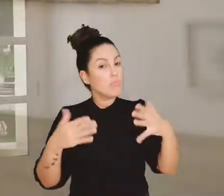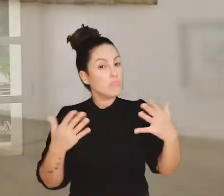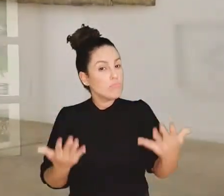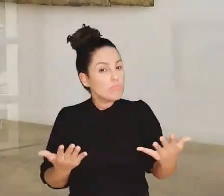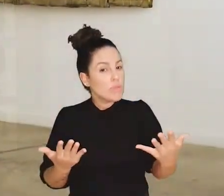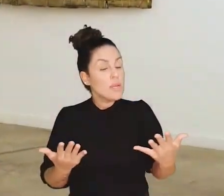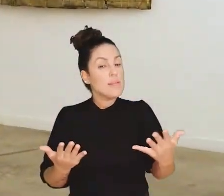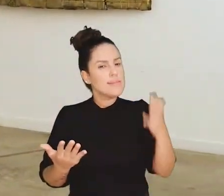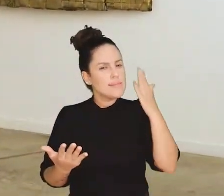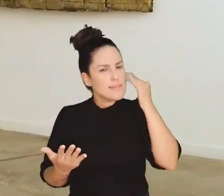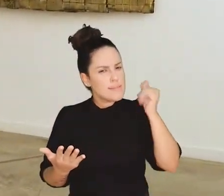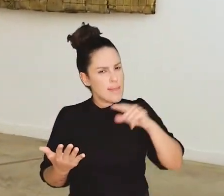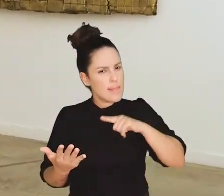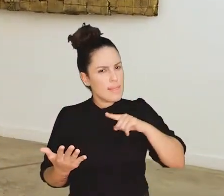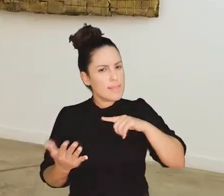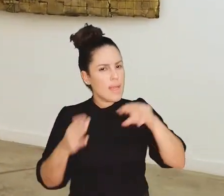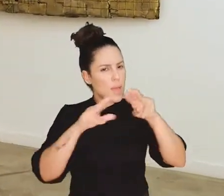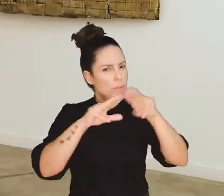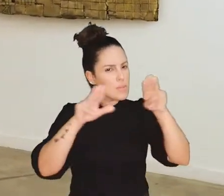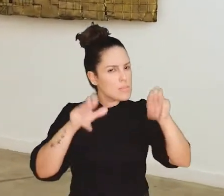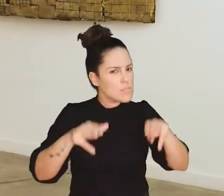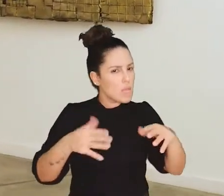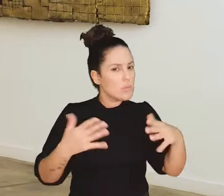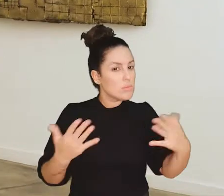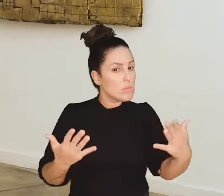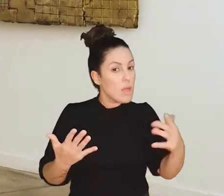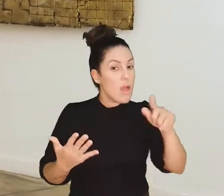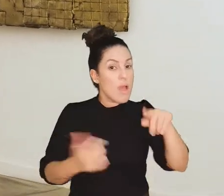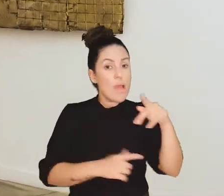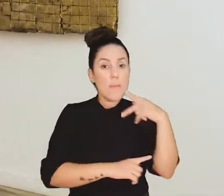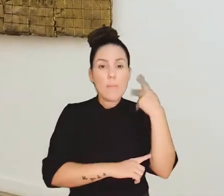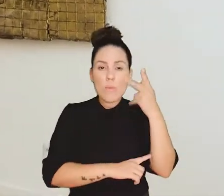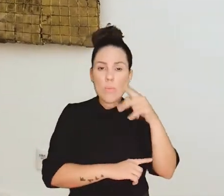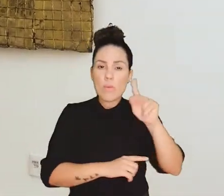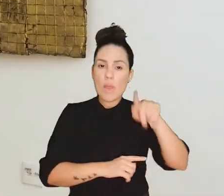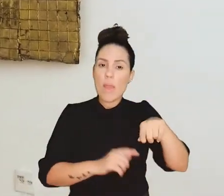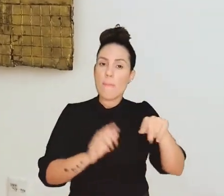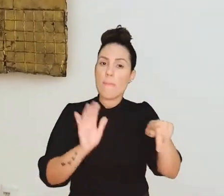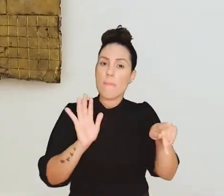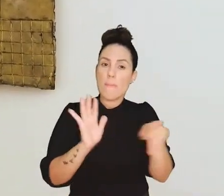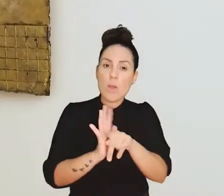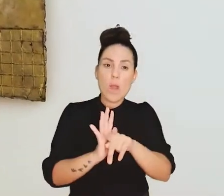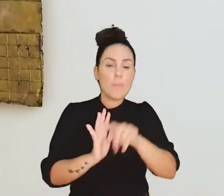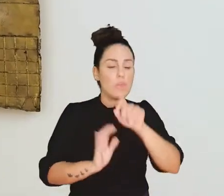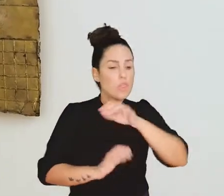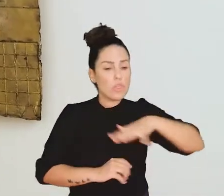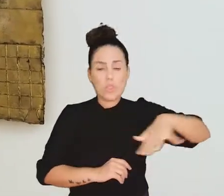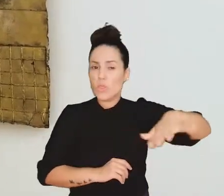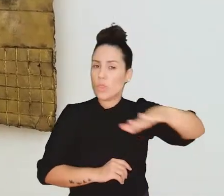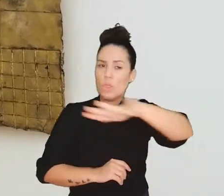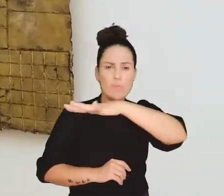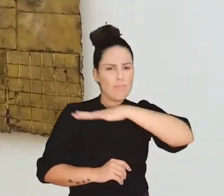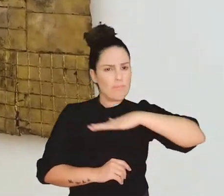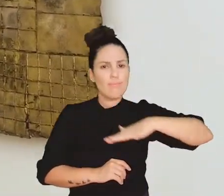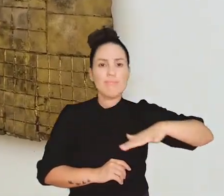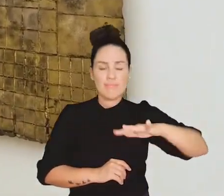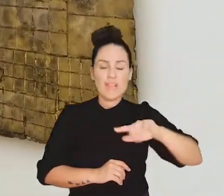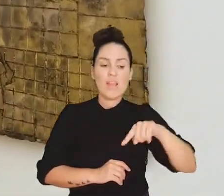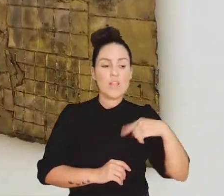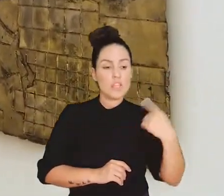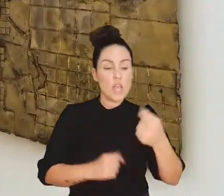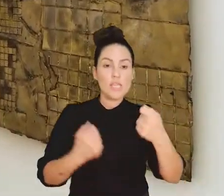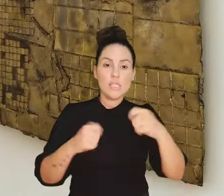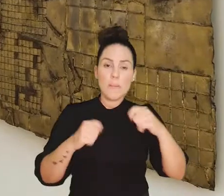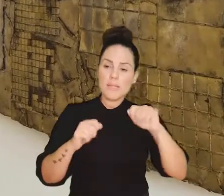sabem que elas têm um museu? Dentro da lógica, se o museu é público, ele pertence a todos nós. Então, nós temos que comunicar ele, fazer ele chegar a todos nós,